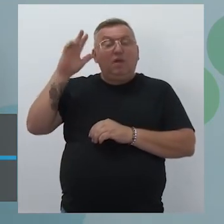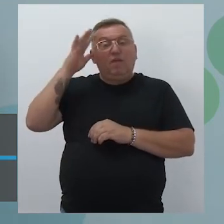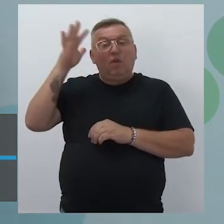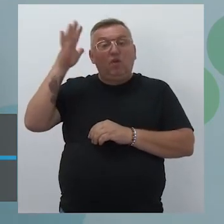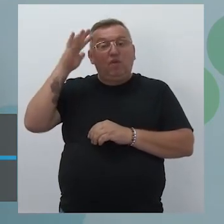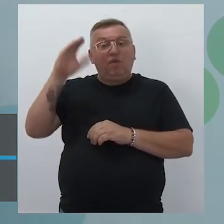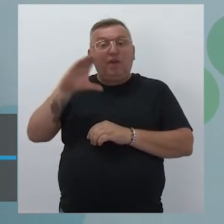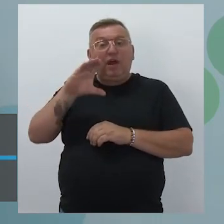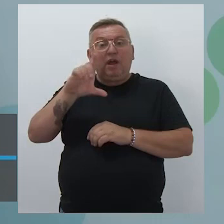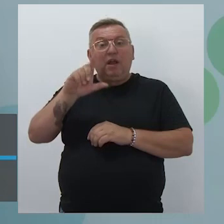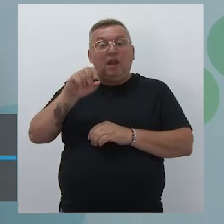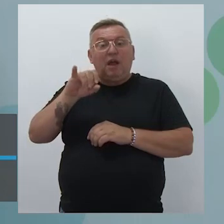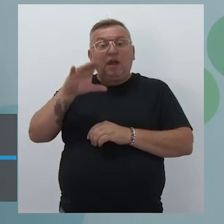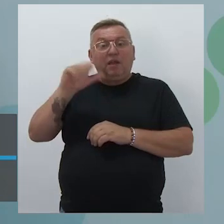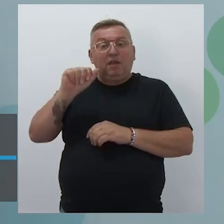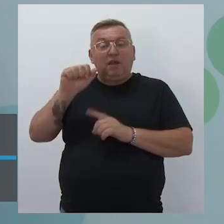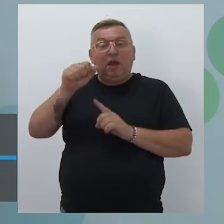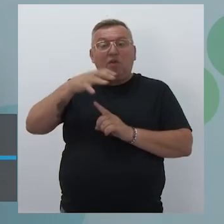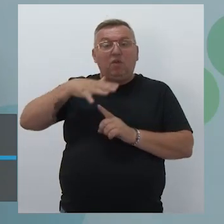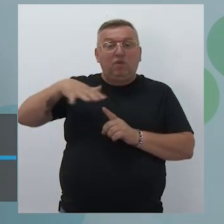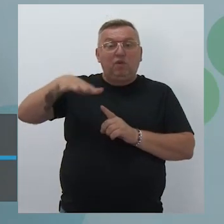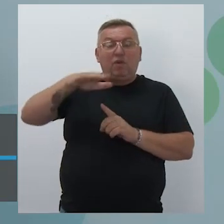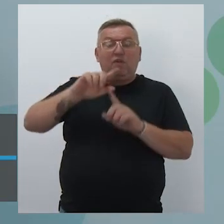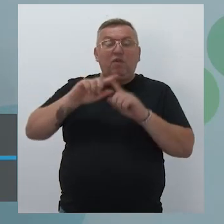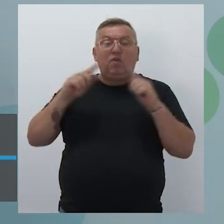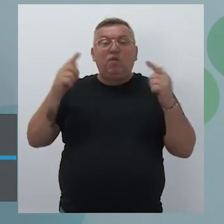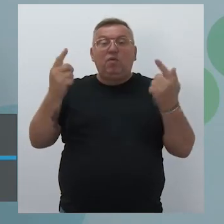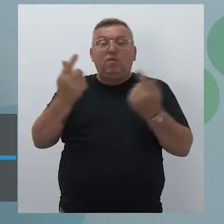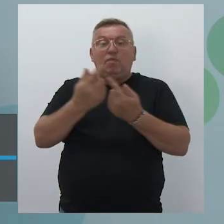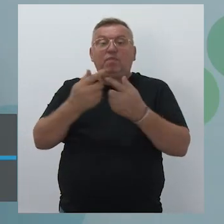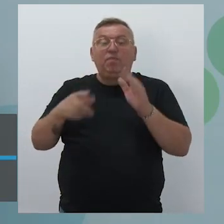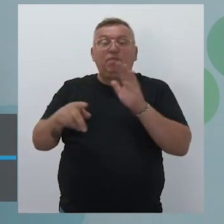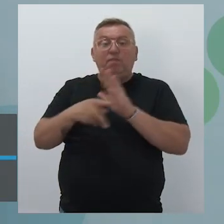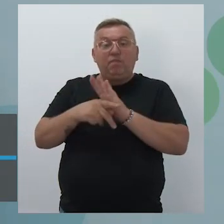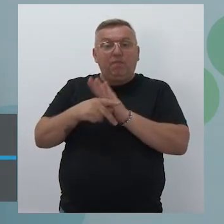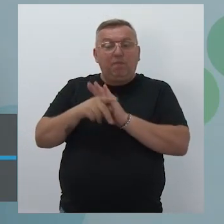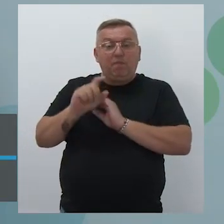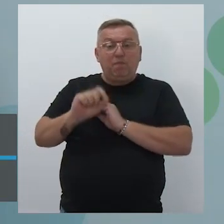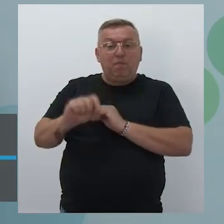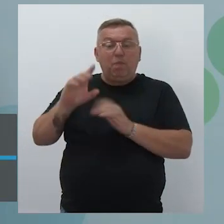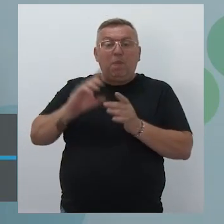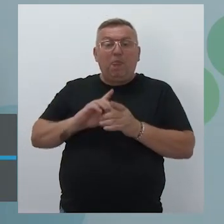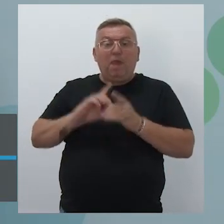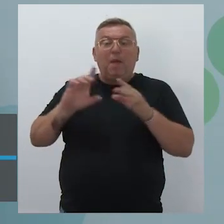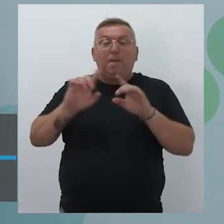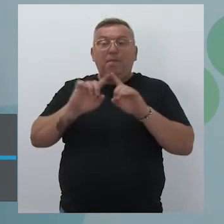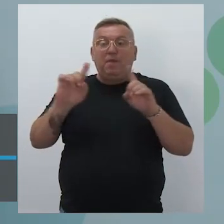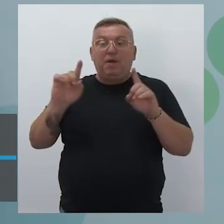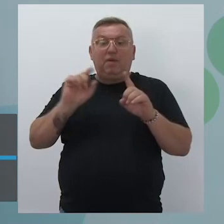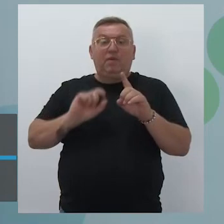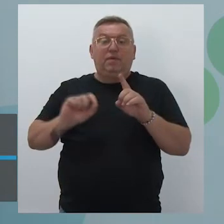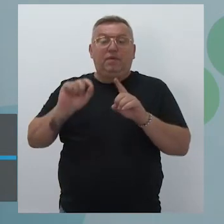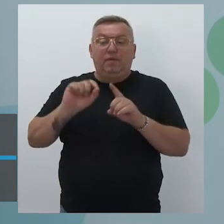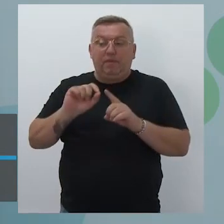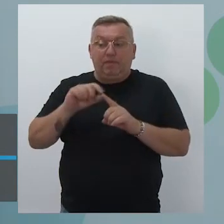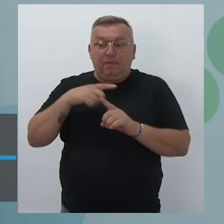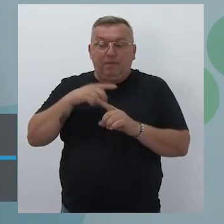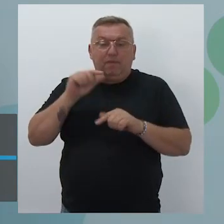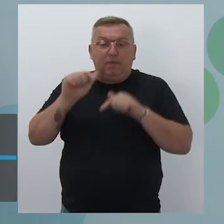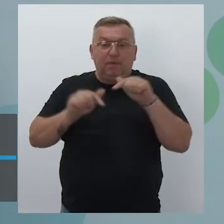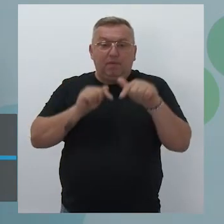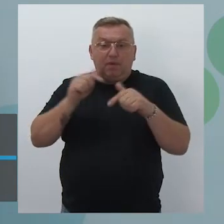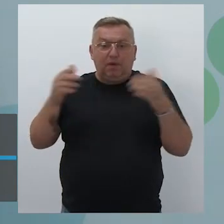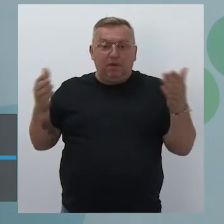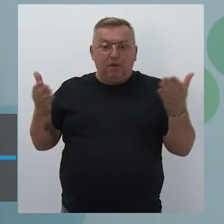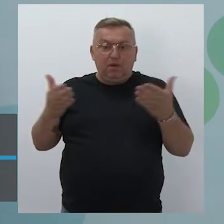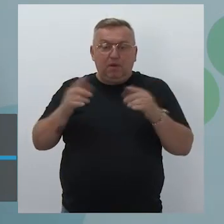clássica, da sociologia e geografia em termos de democracia, mas enfim, e a atual, a